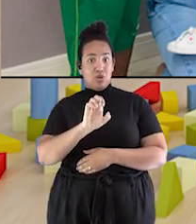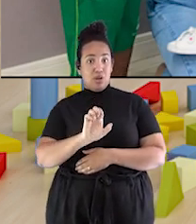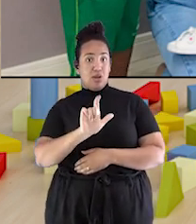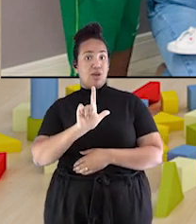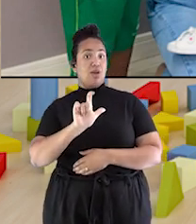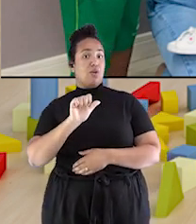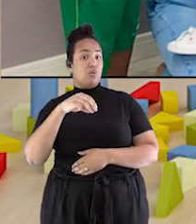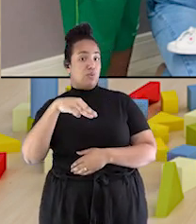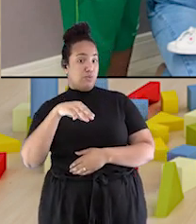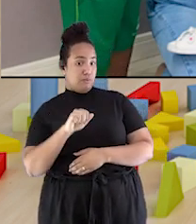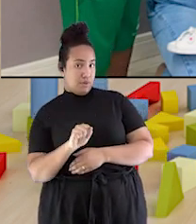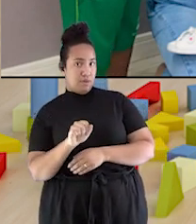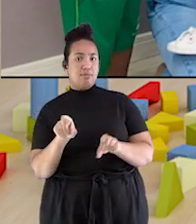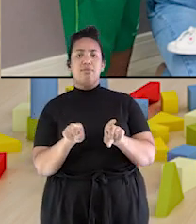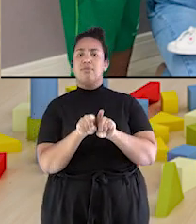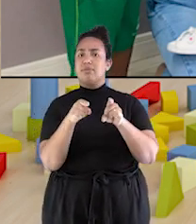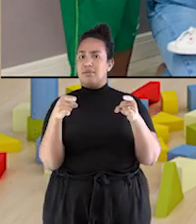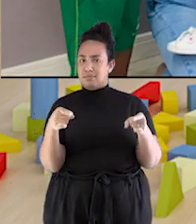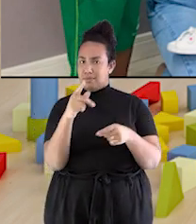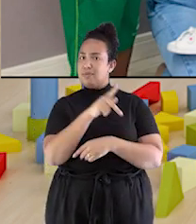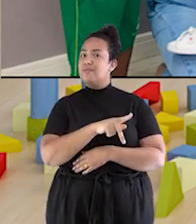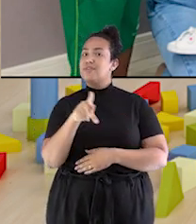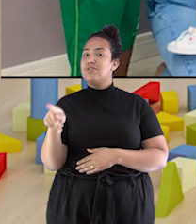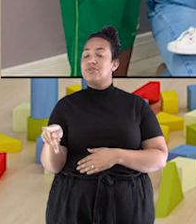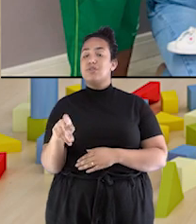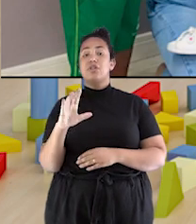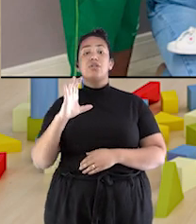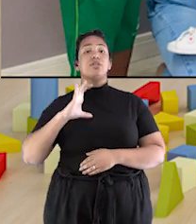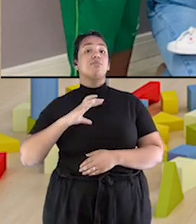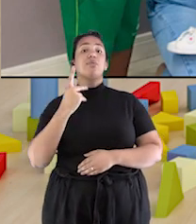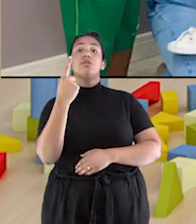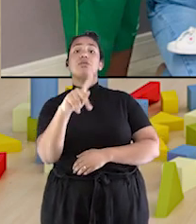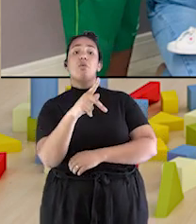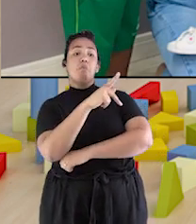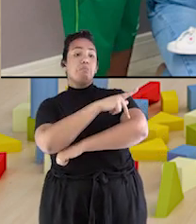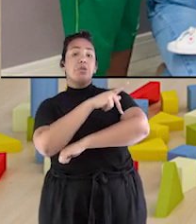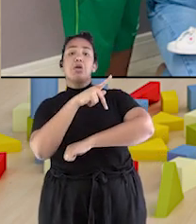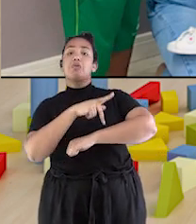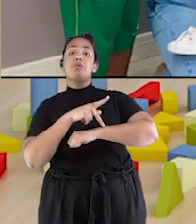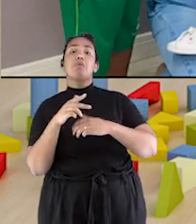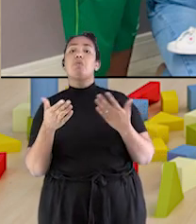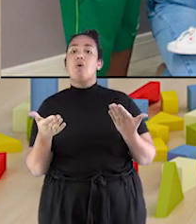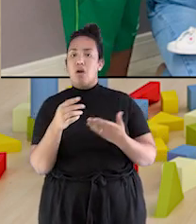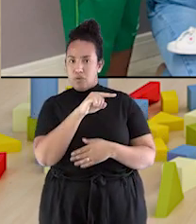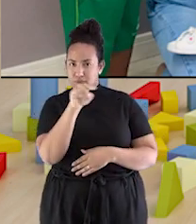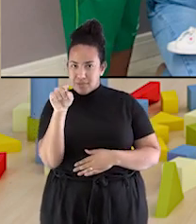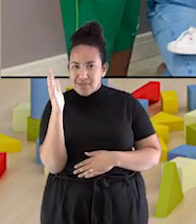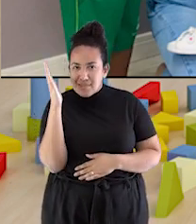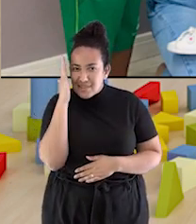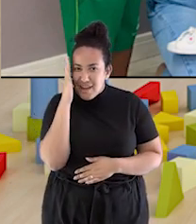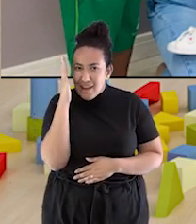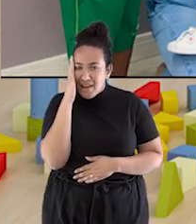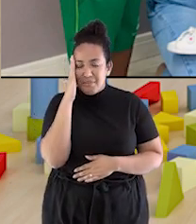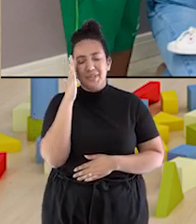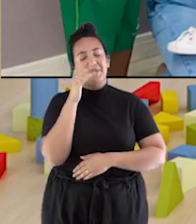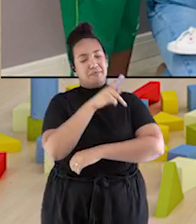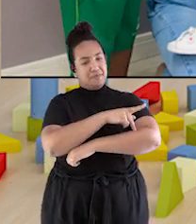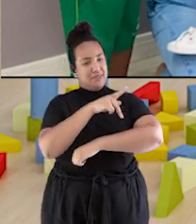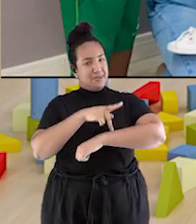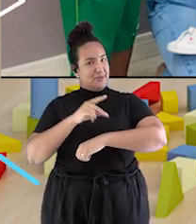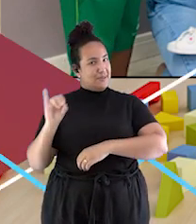ela também é professora. Quem é o pedagogo ou pedagoga do seu CMEI? Você sabe quem é? Eles são